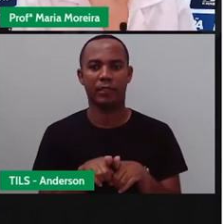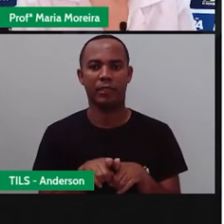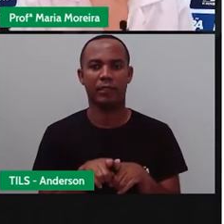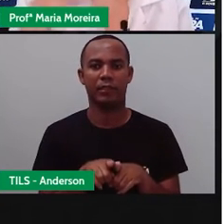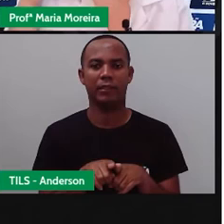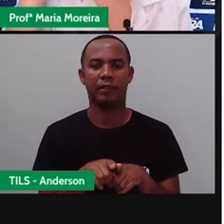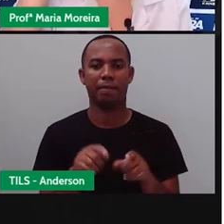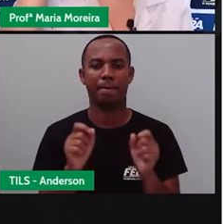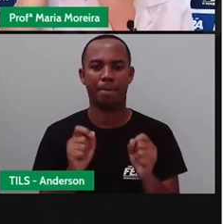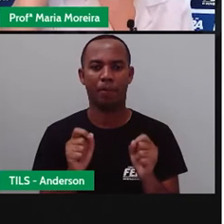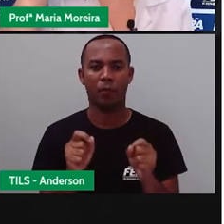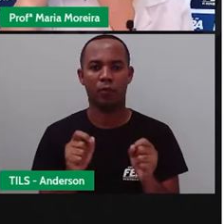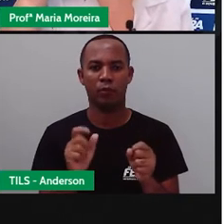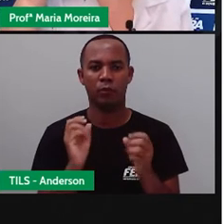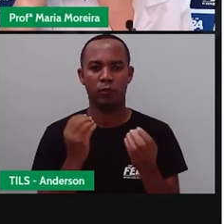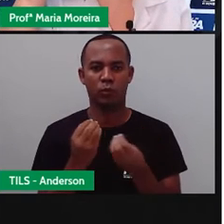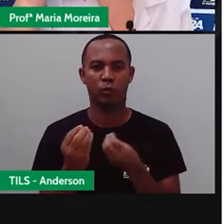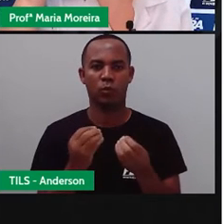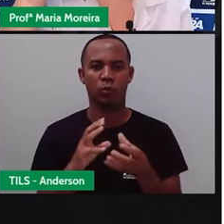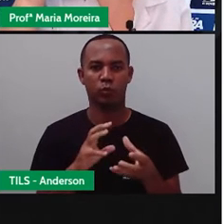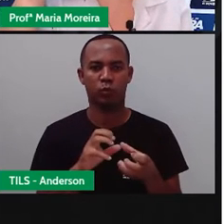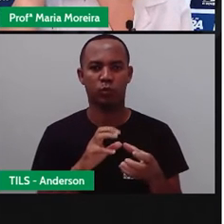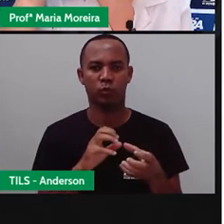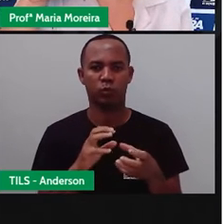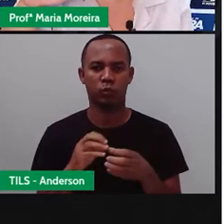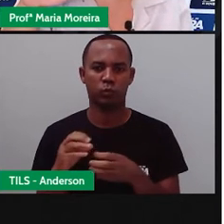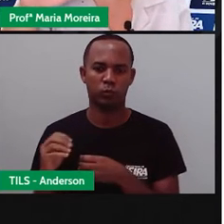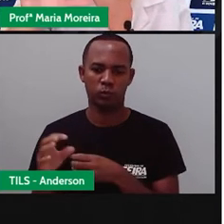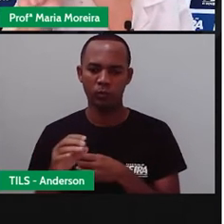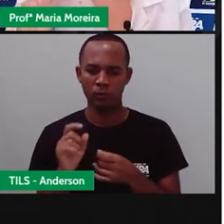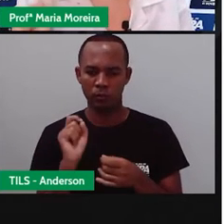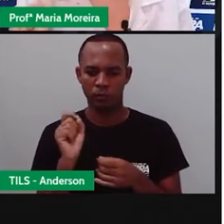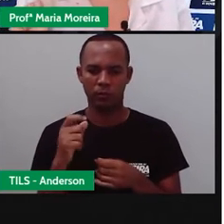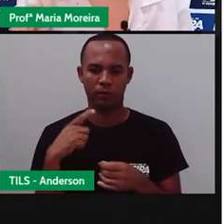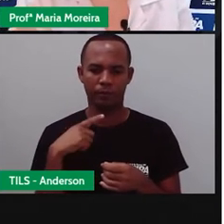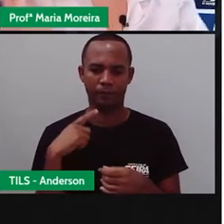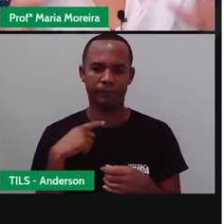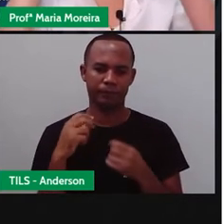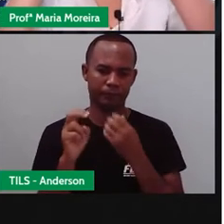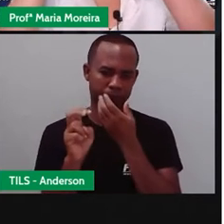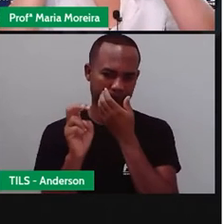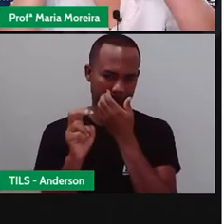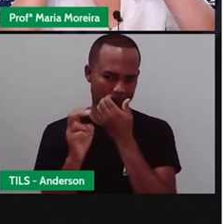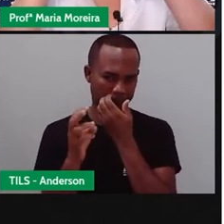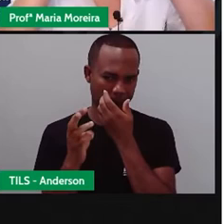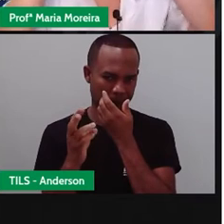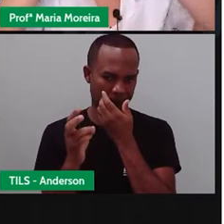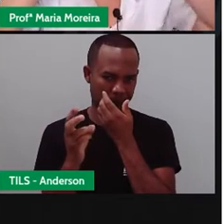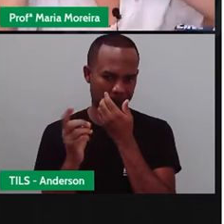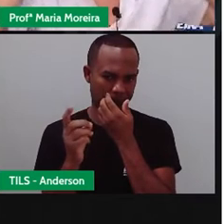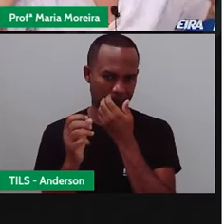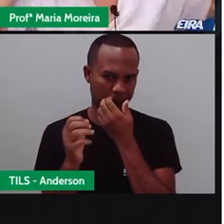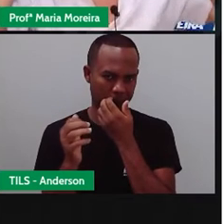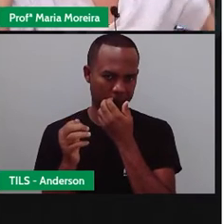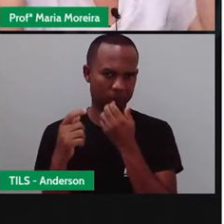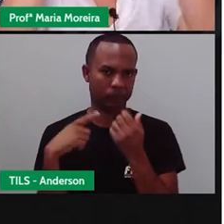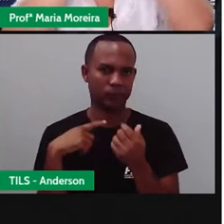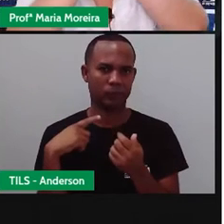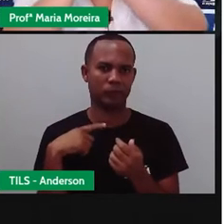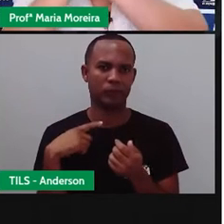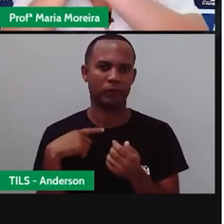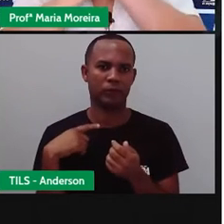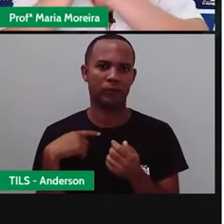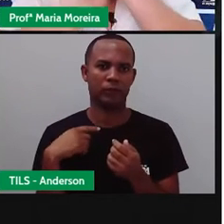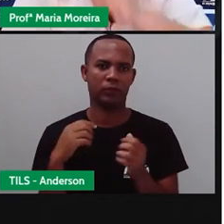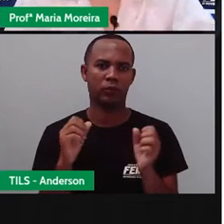bom de cinco em cinco porque cada mão costumeiramente tem 5 dedos ou o que de 10 em 10 porque